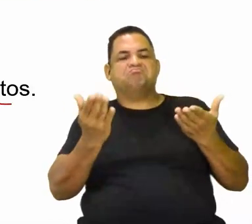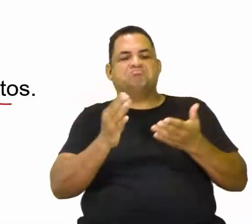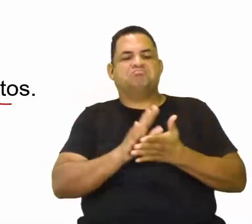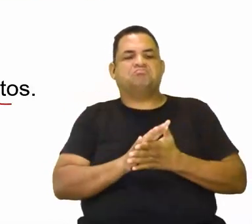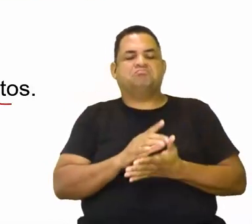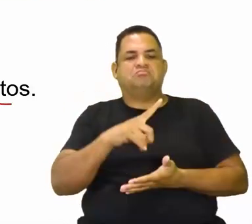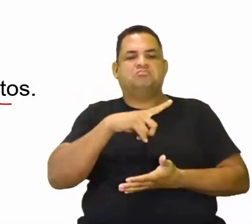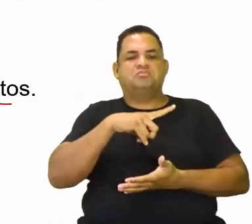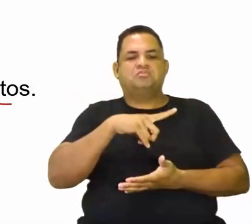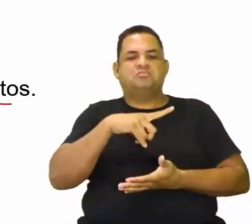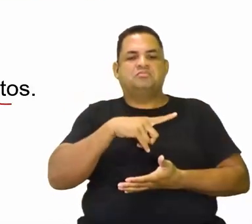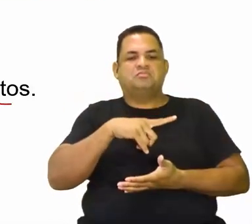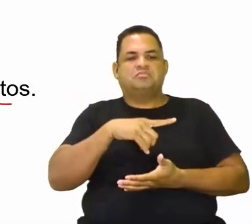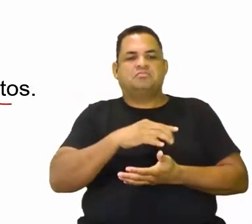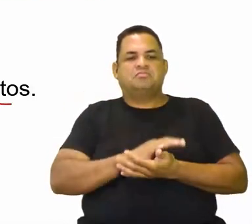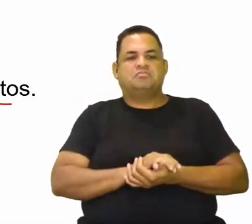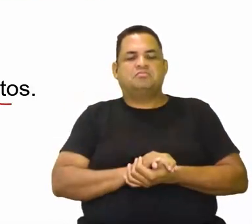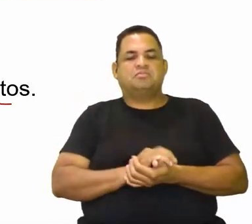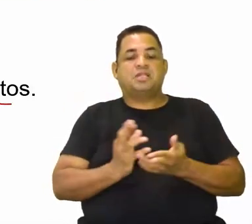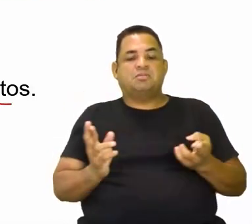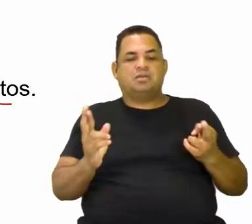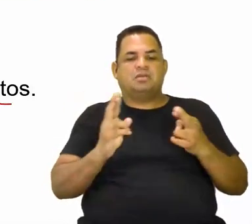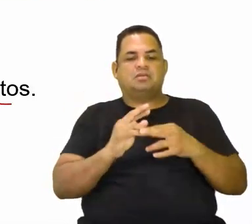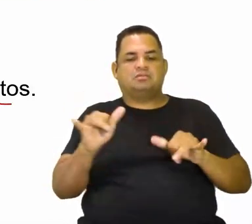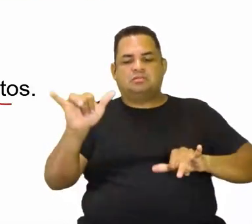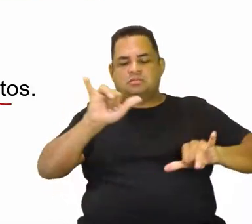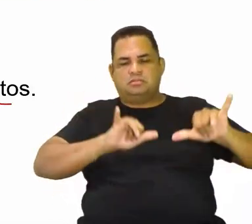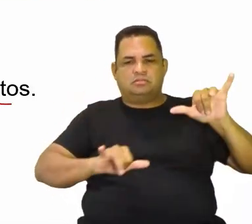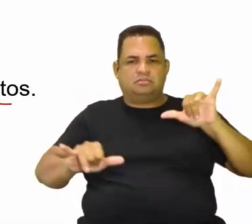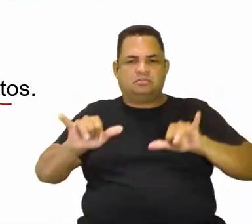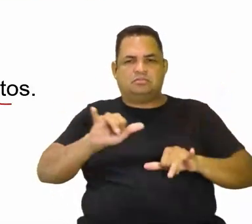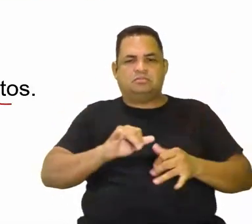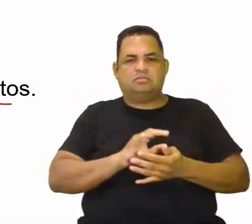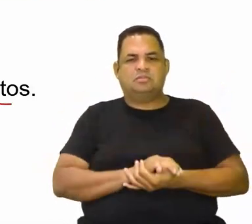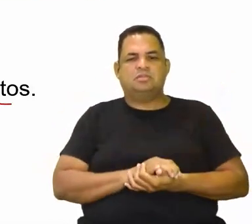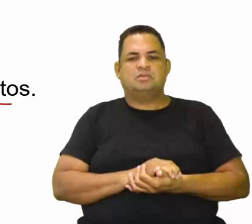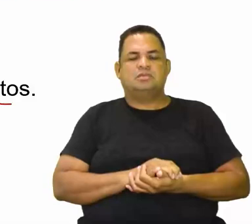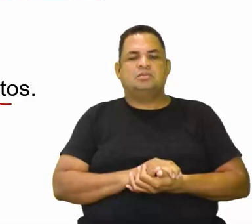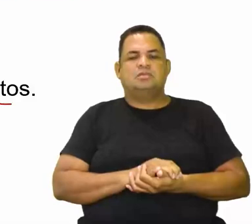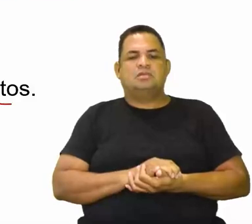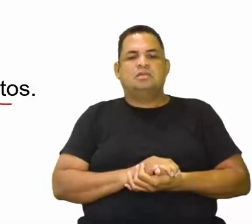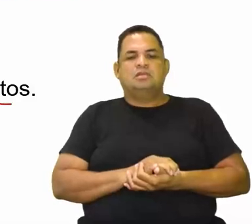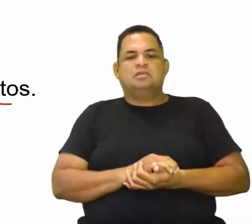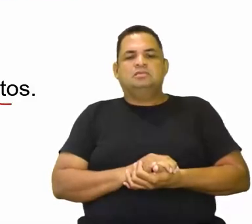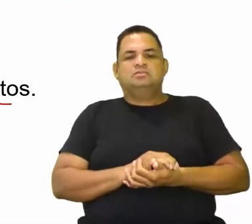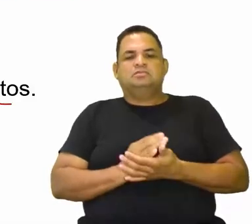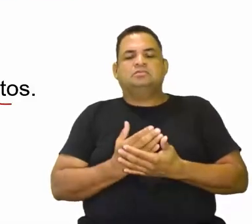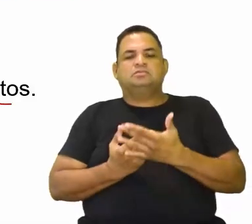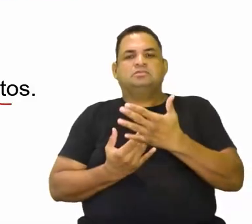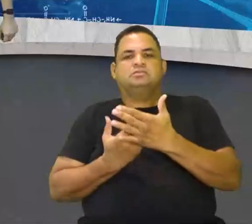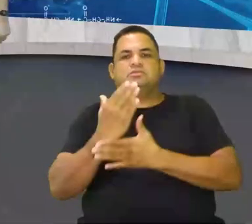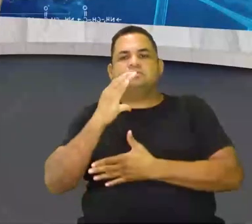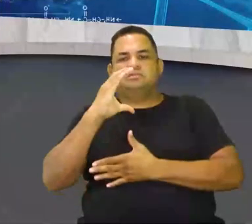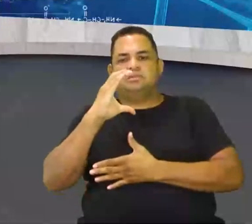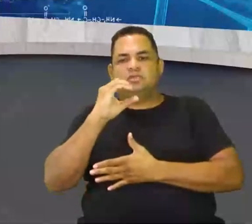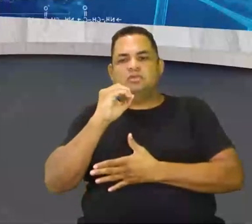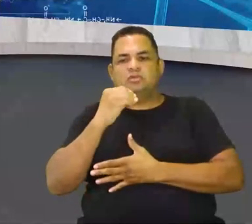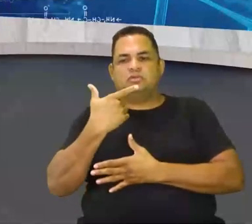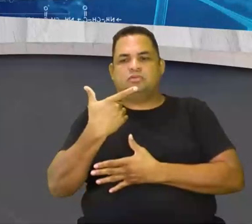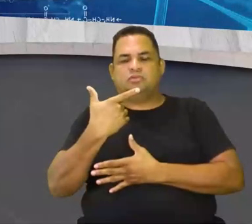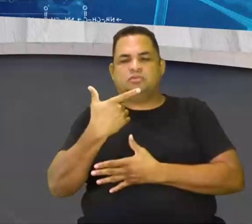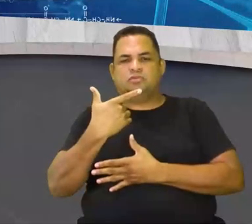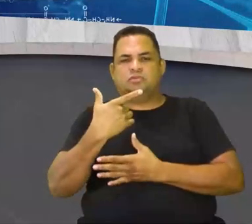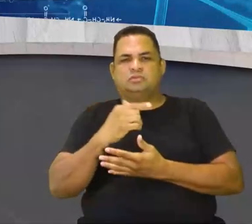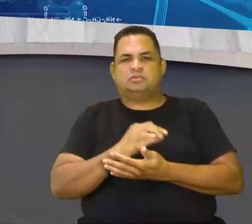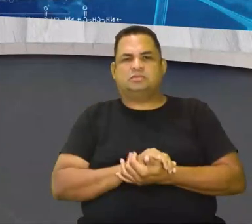tem ali a existência de uma reação química, de uma evidência. Exatamente. Então, a liberação de CO2, e ali o que acontece